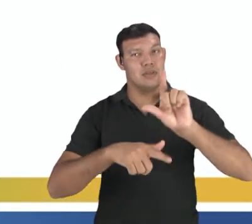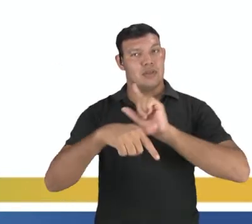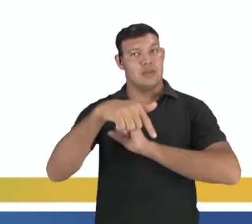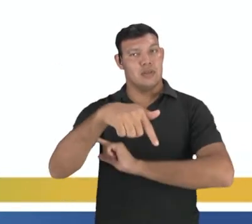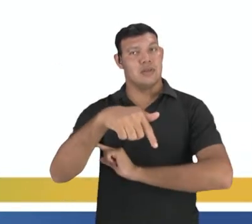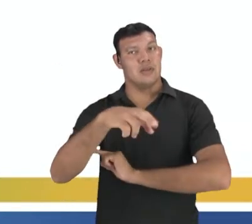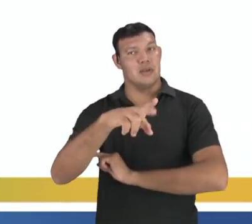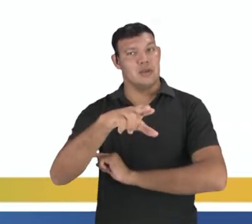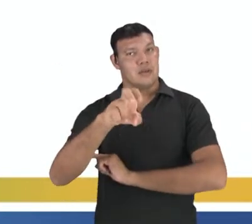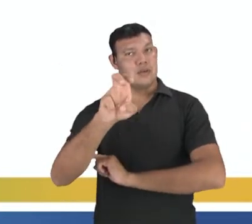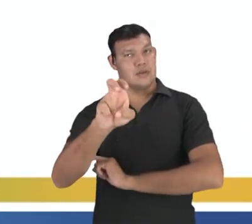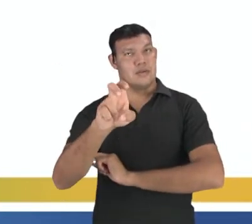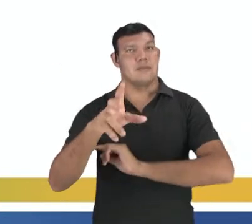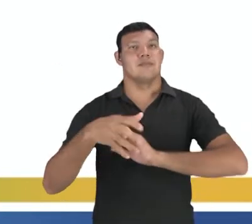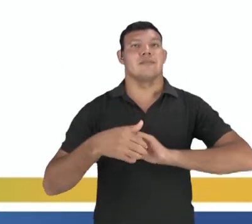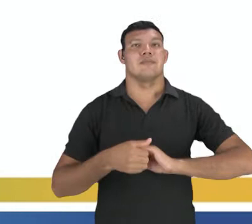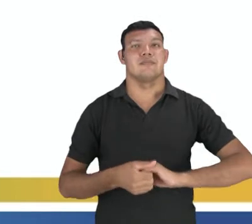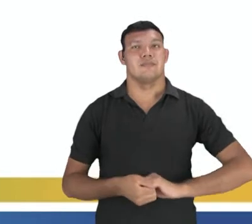5.